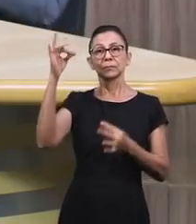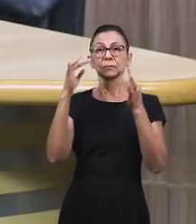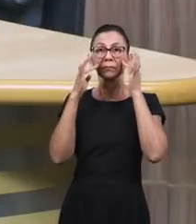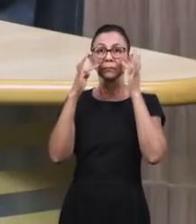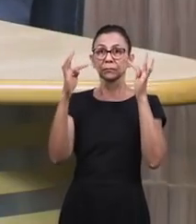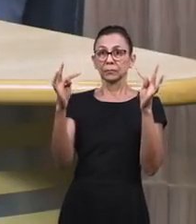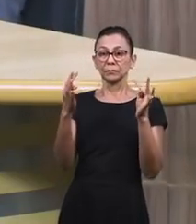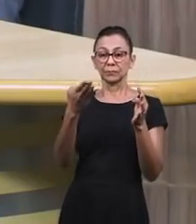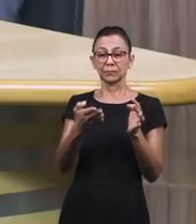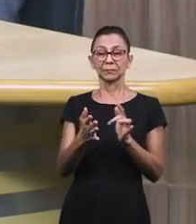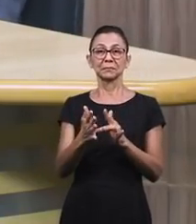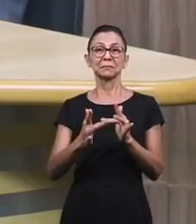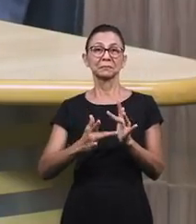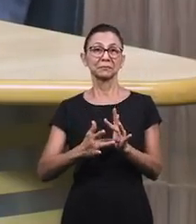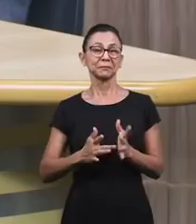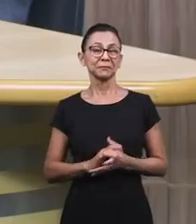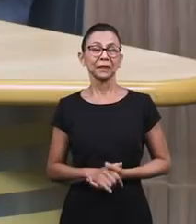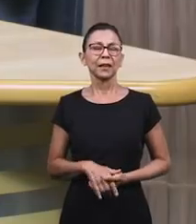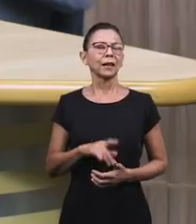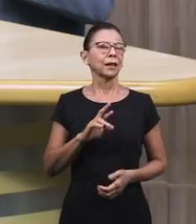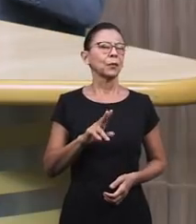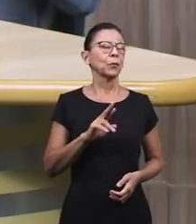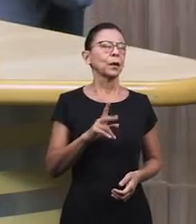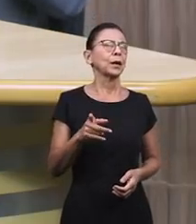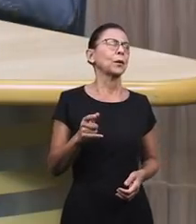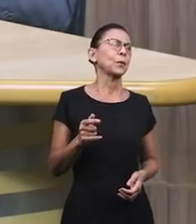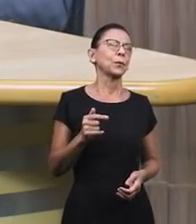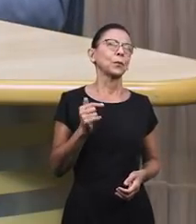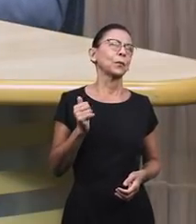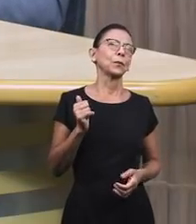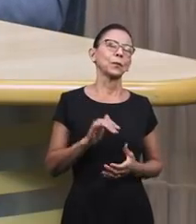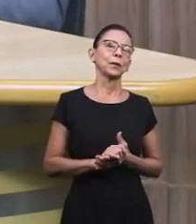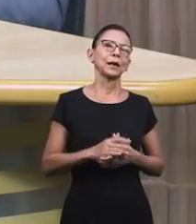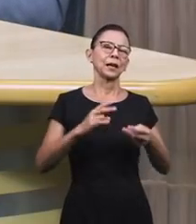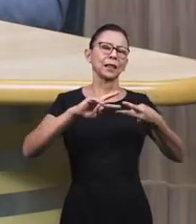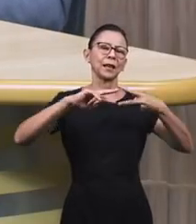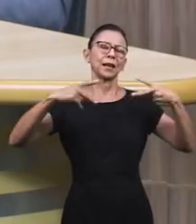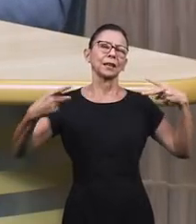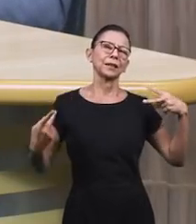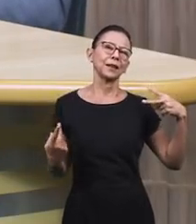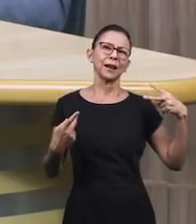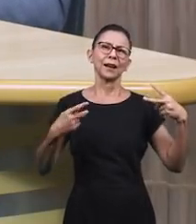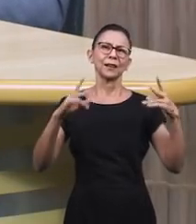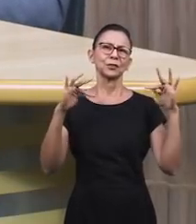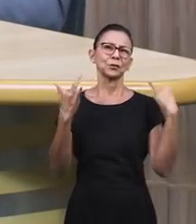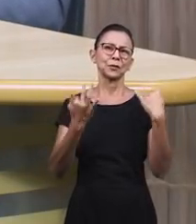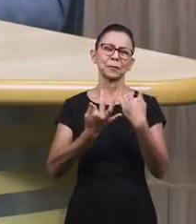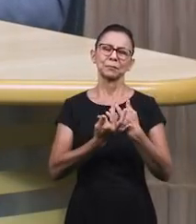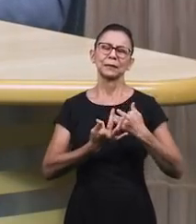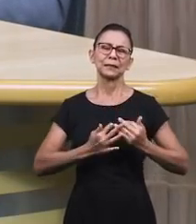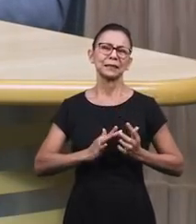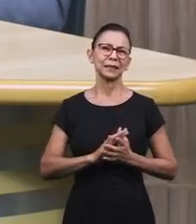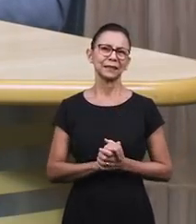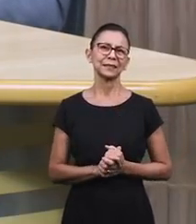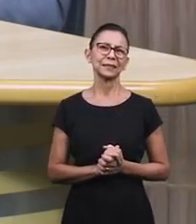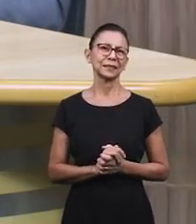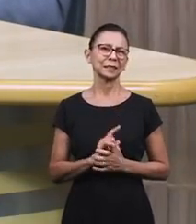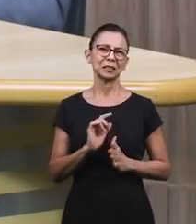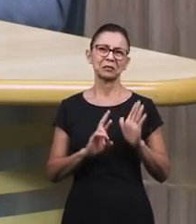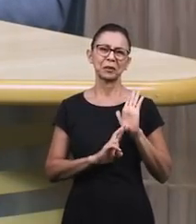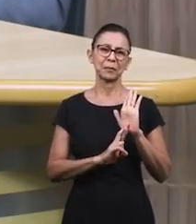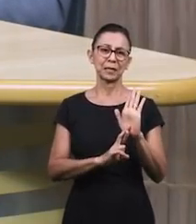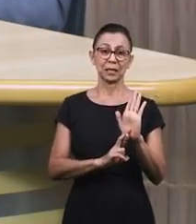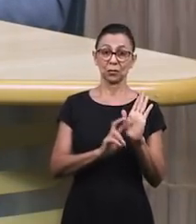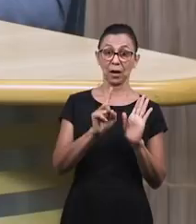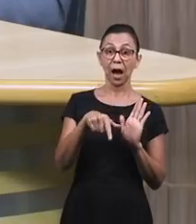Nem como é que fala? O parentesco foi capaz de identificar. Exatamente. Quer dizer, Jesus pela carne. Ele